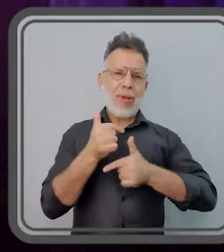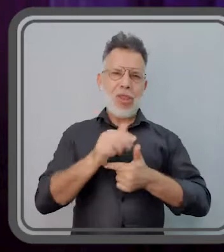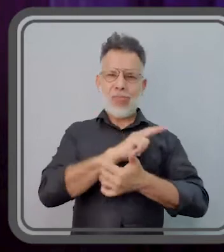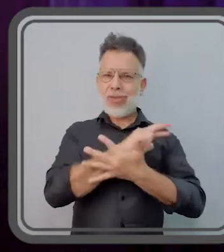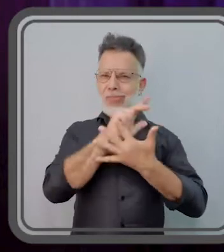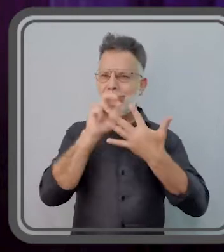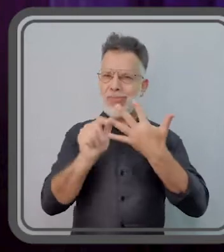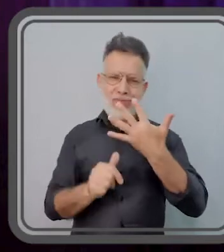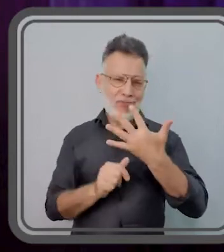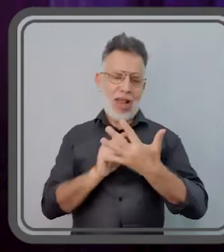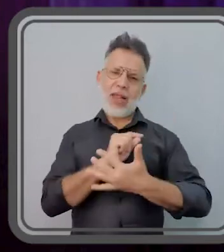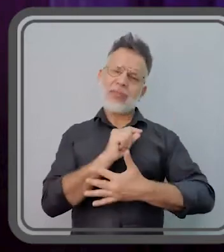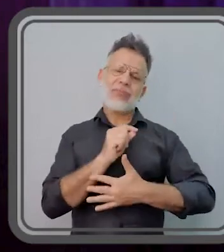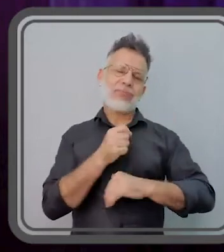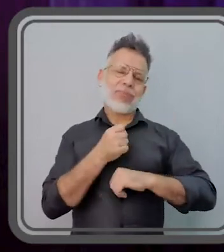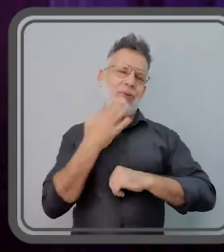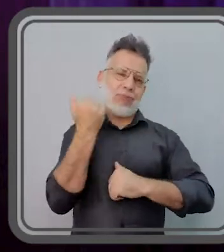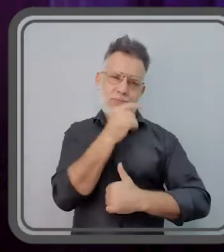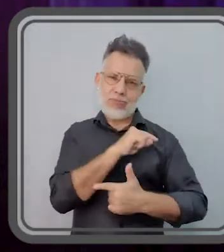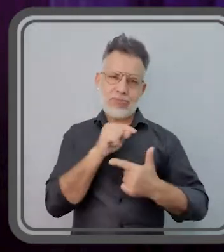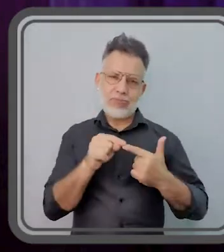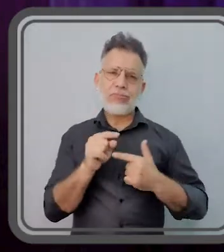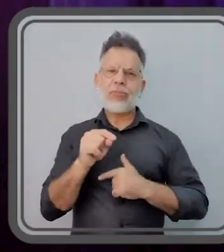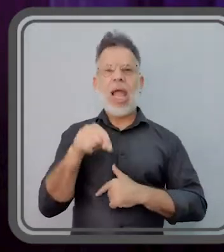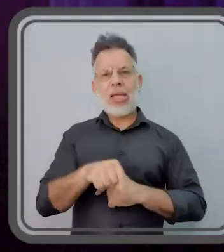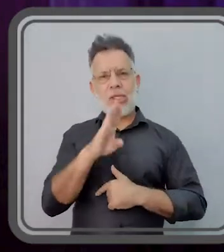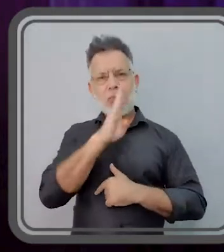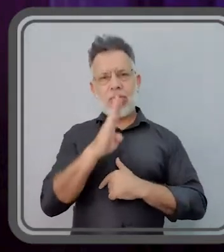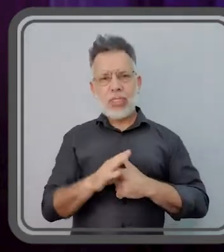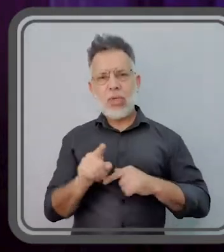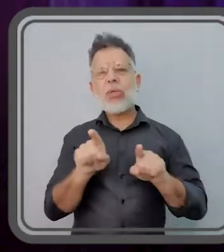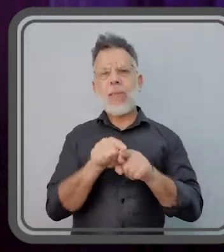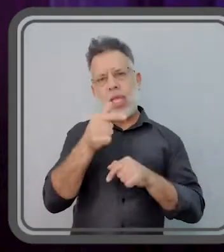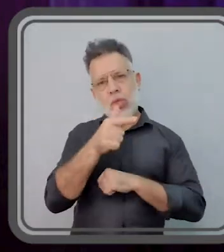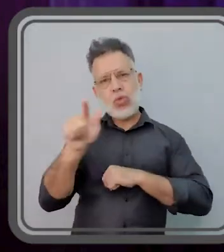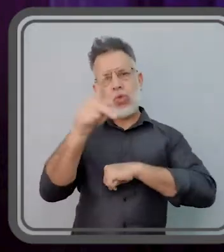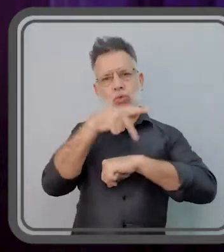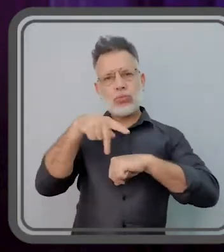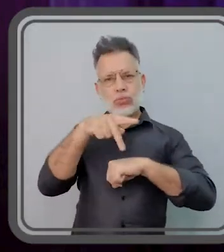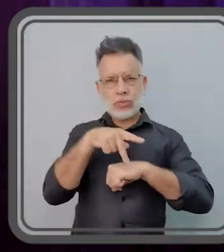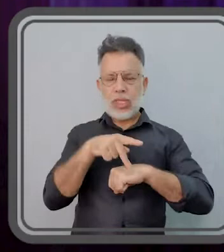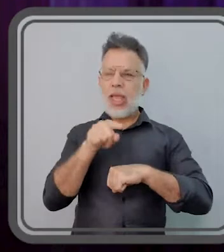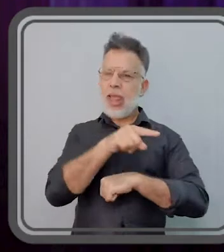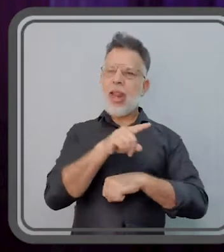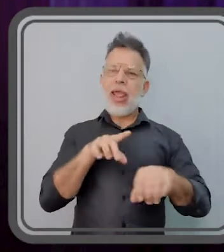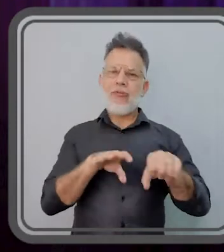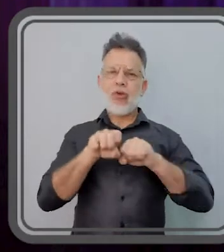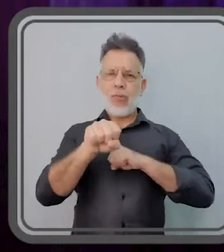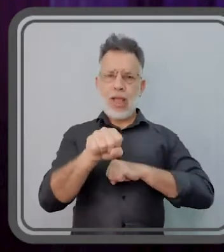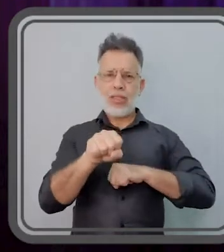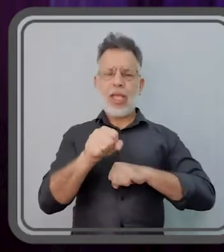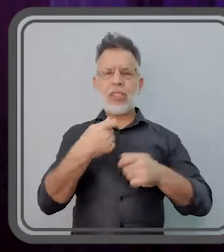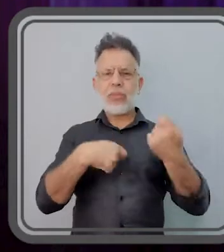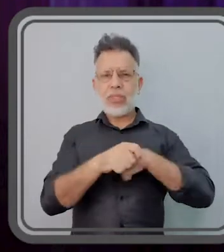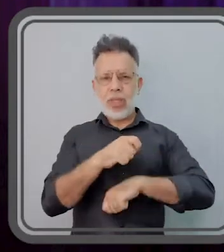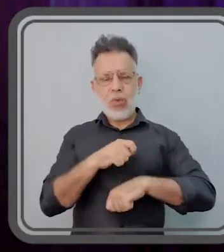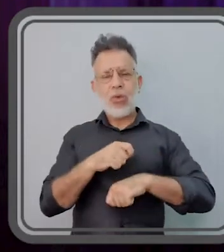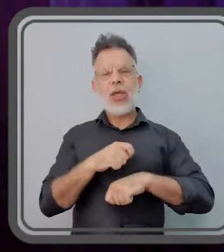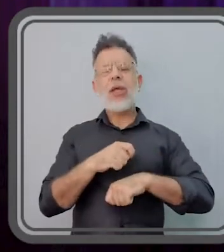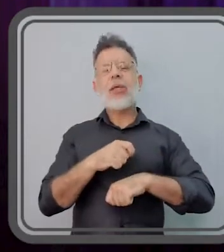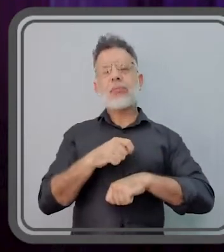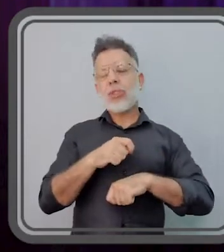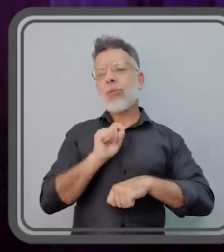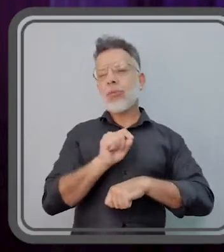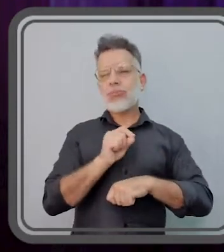empresas como a Korn Ferry, Hey Group, Nielsen, Philips no Brasil e no exterior, formado em administração de empresas pela PUC São Paulo e